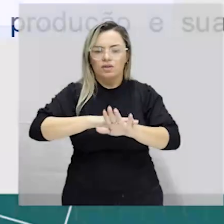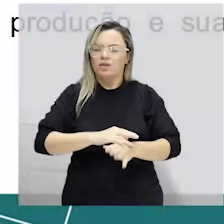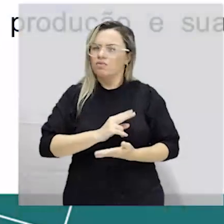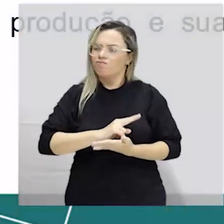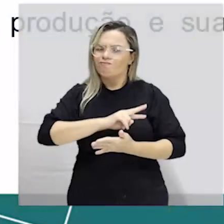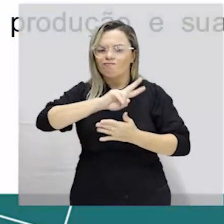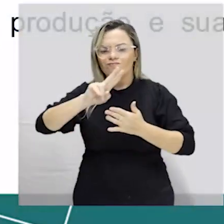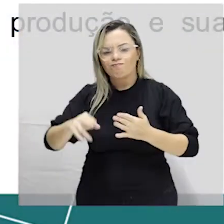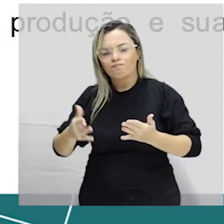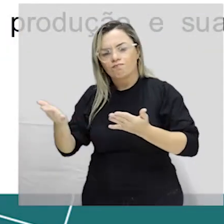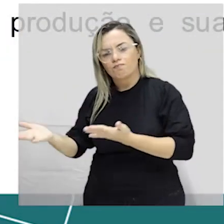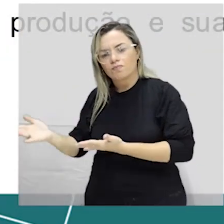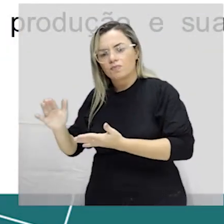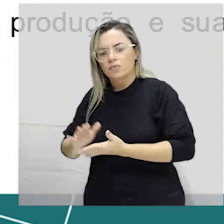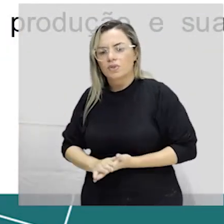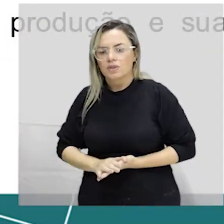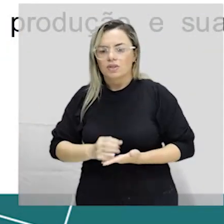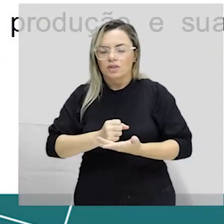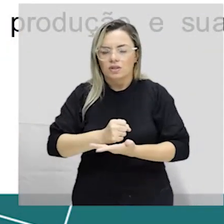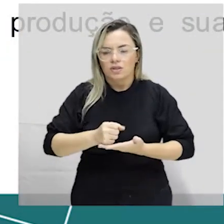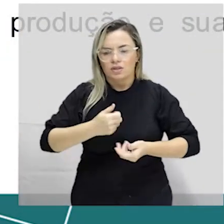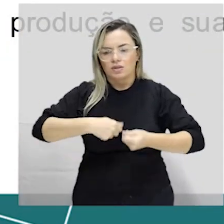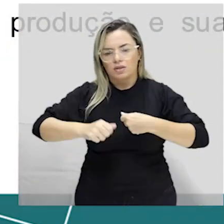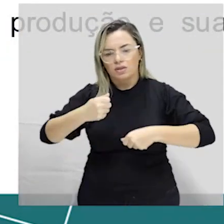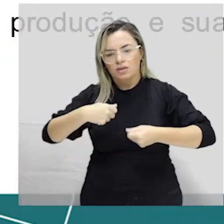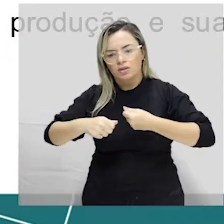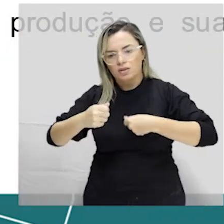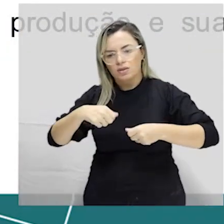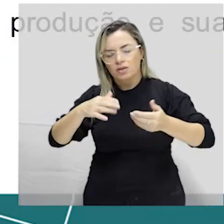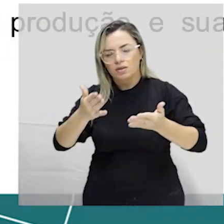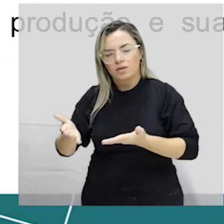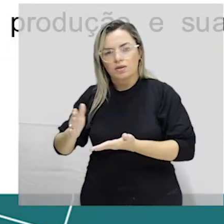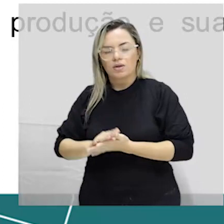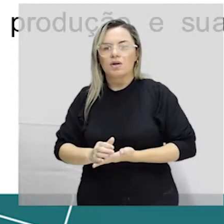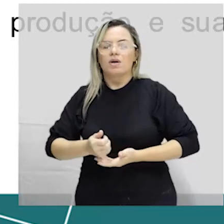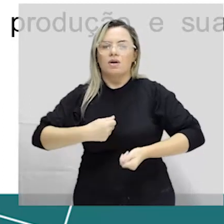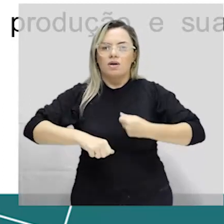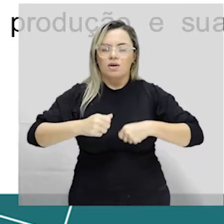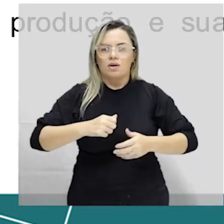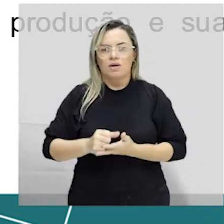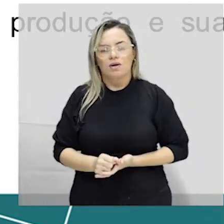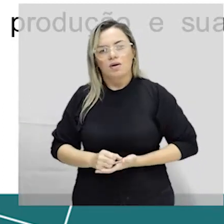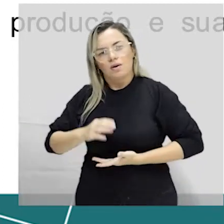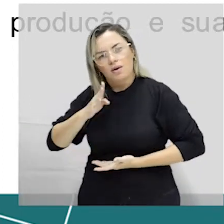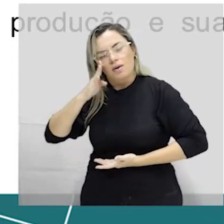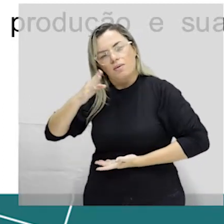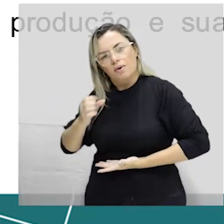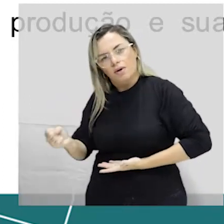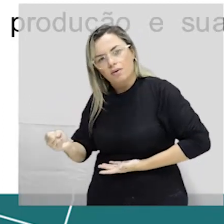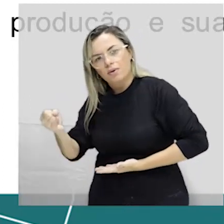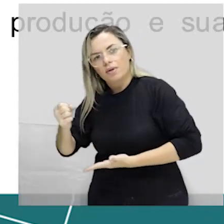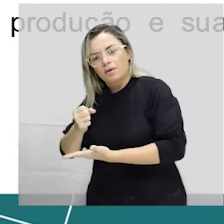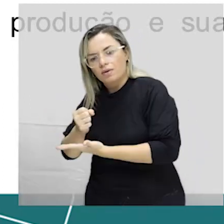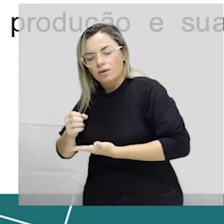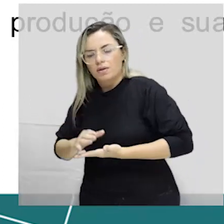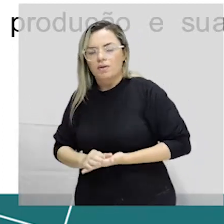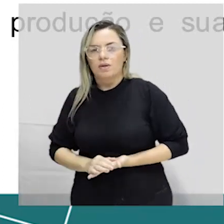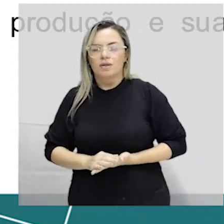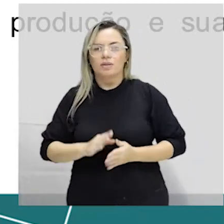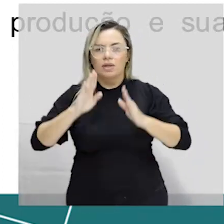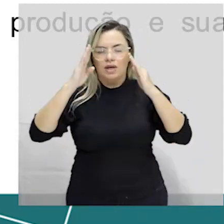A infraestrutura é pautada na economia, lembra disso, a economia é o principal elemento da análise marxiana. E por